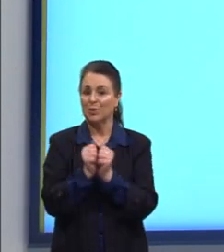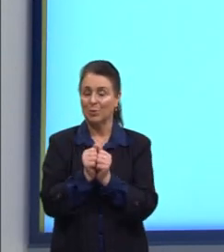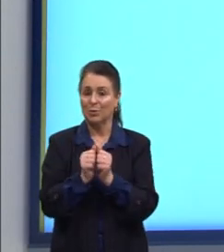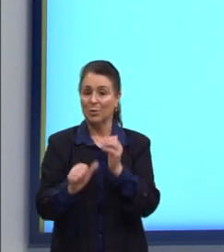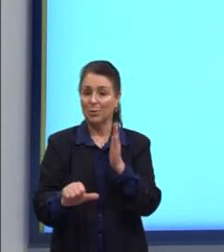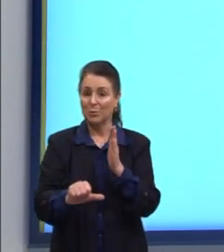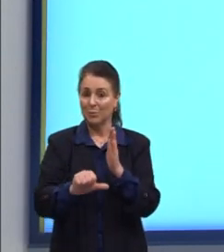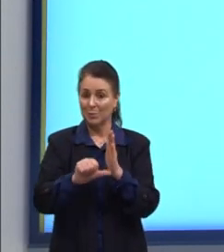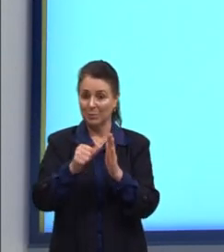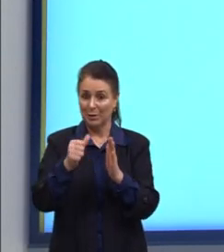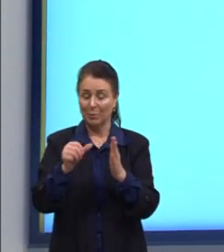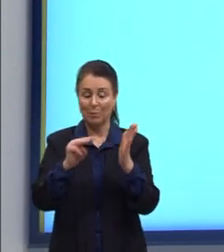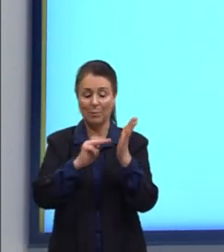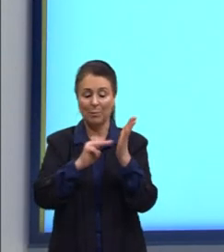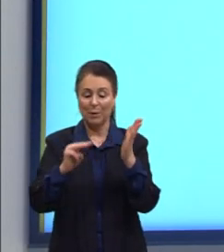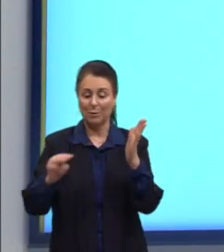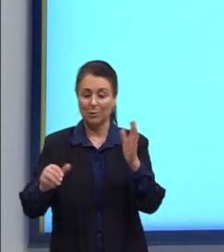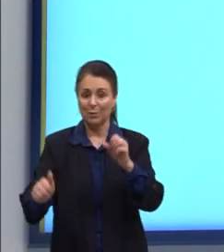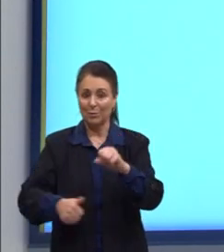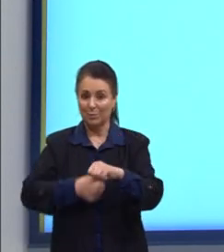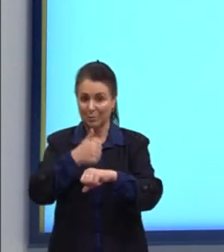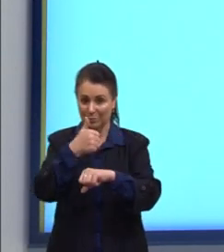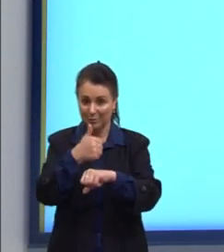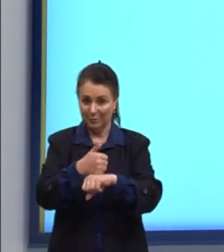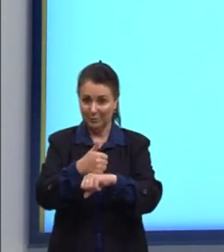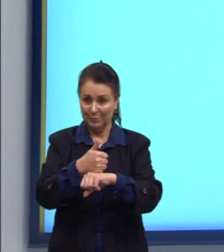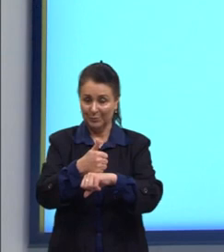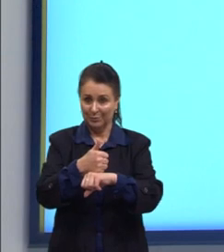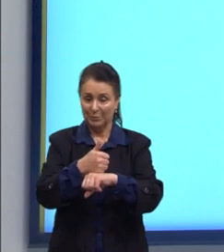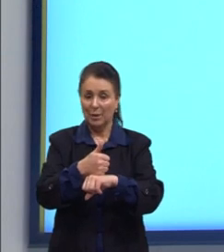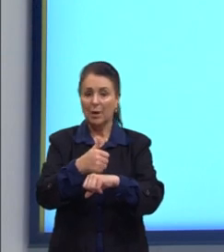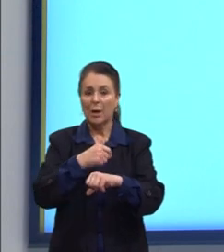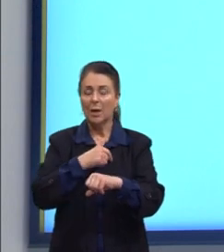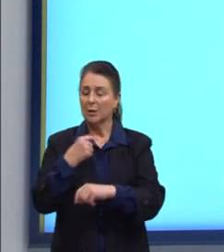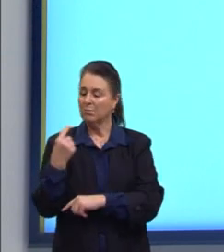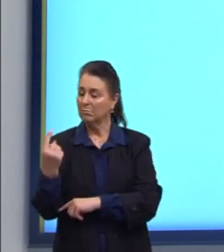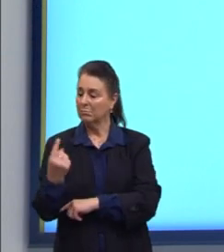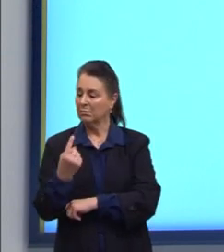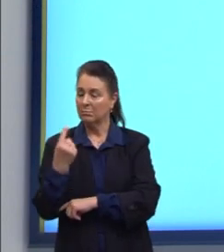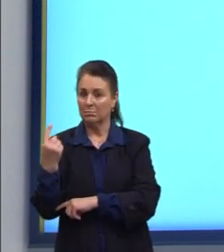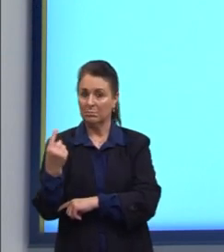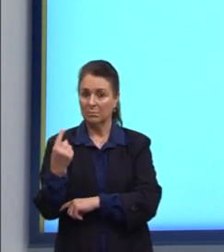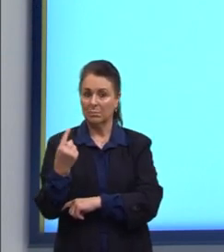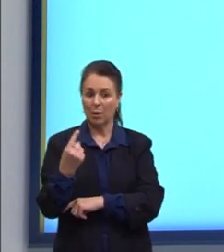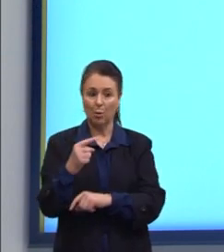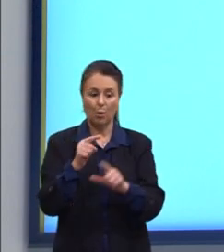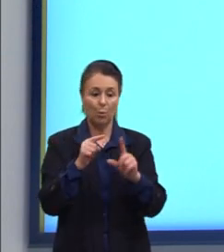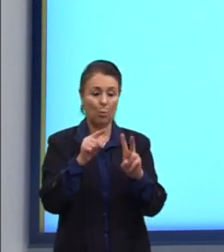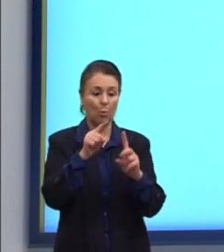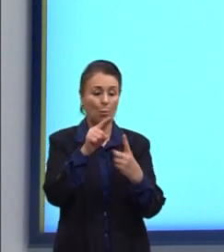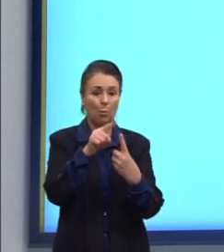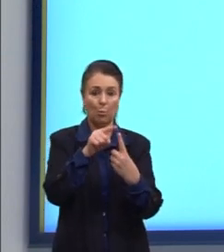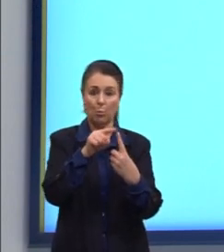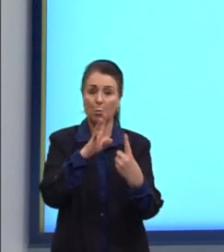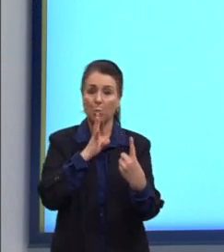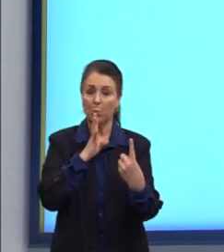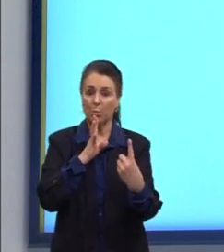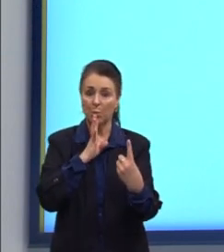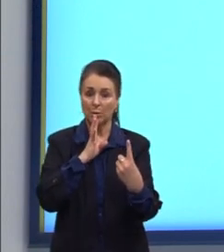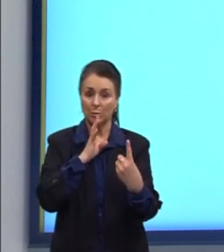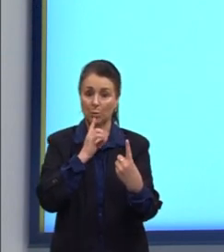o método da substituição ele consiste em isolar uma das incógnitas em uma das equações